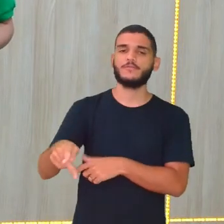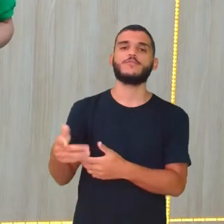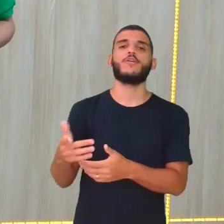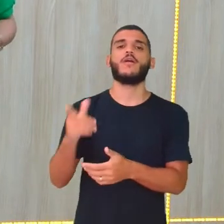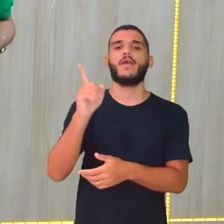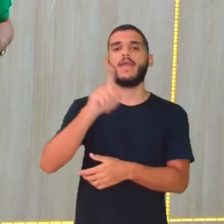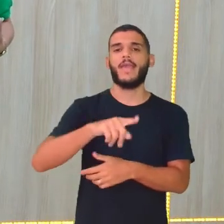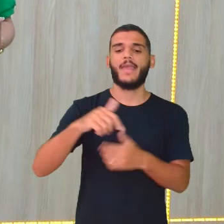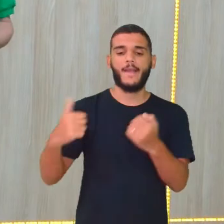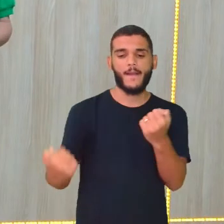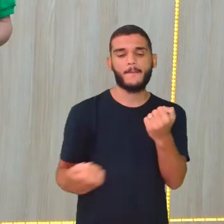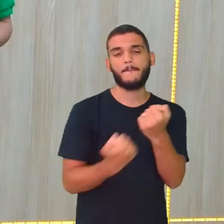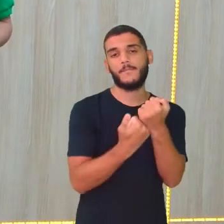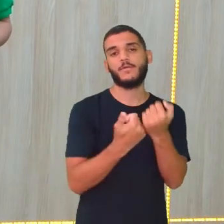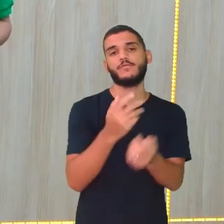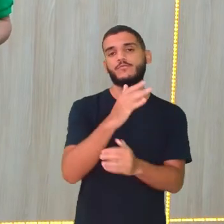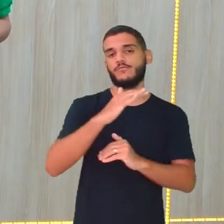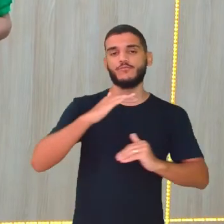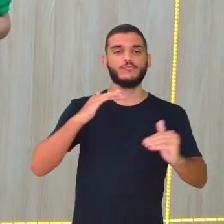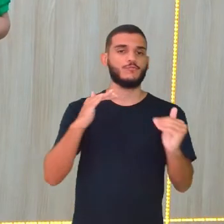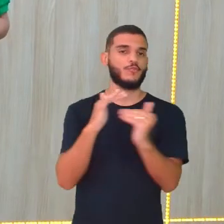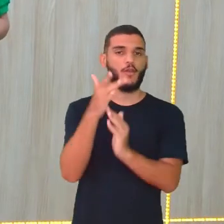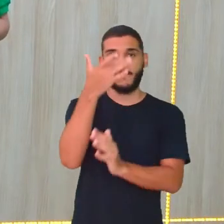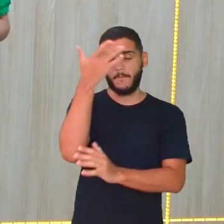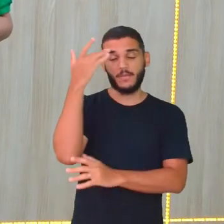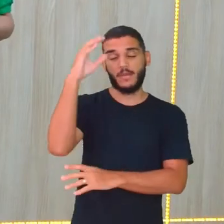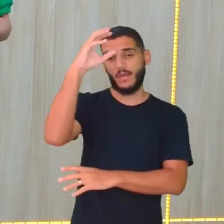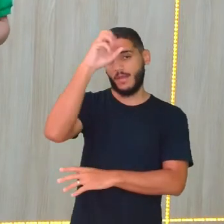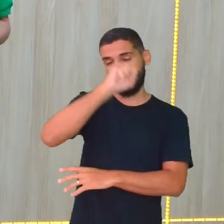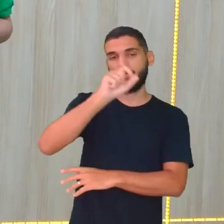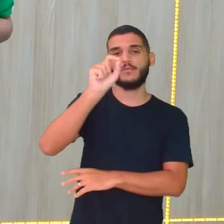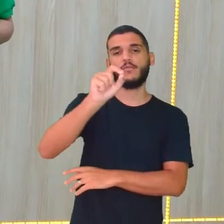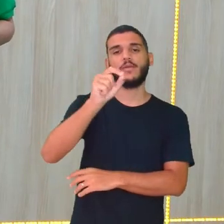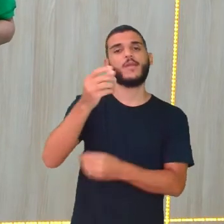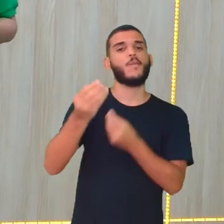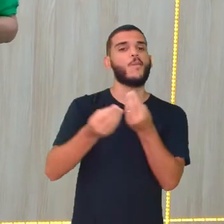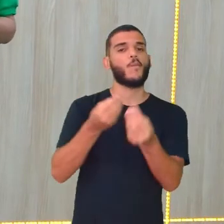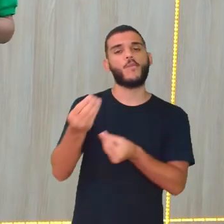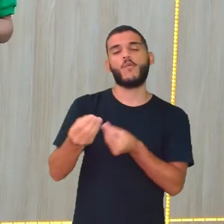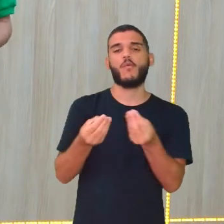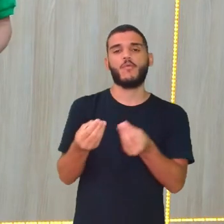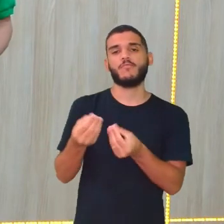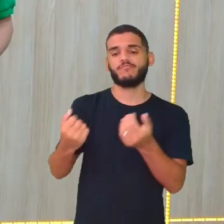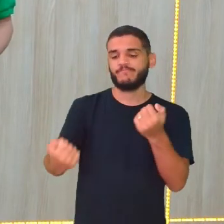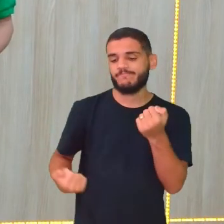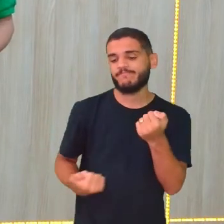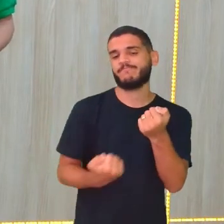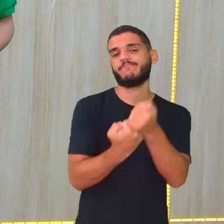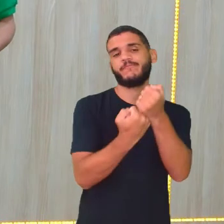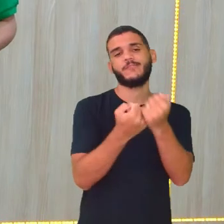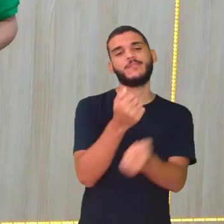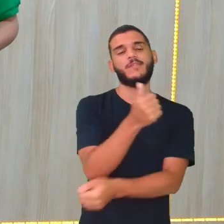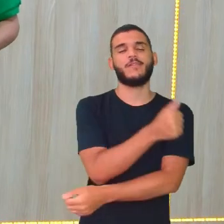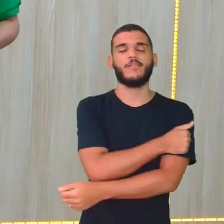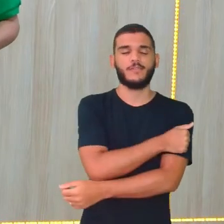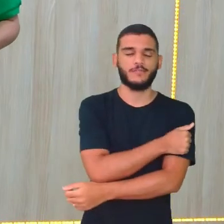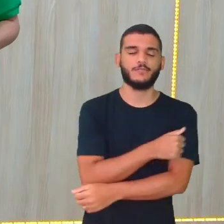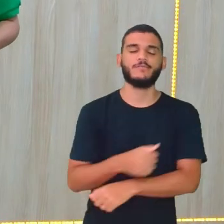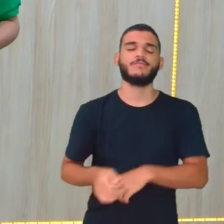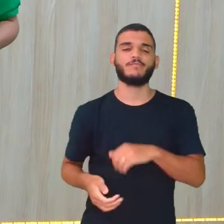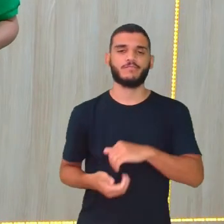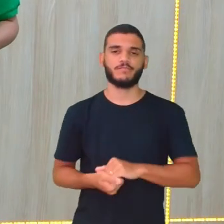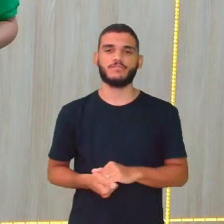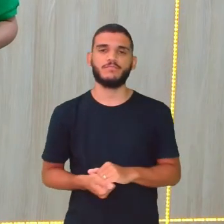parceria, para que todos possam aprender a lidar, a dar esse suporte aos estudantes com